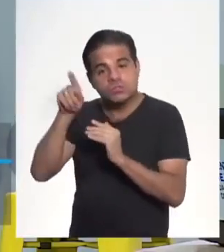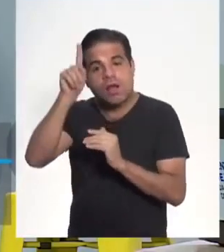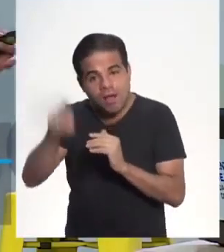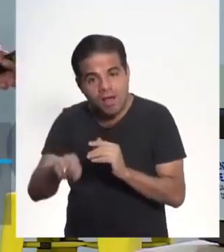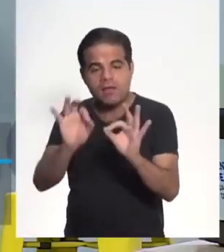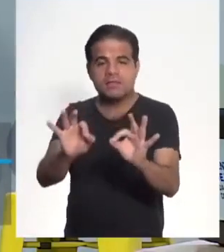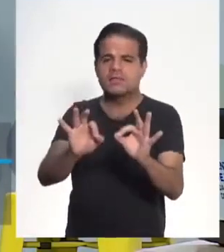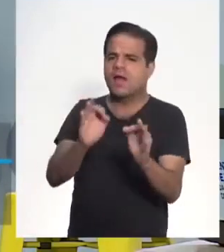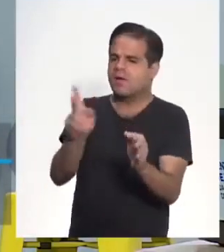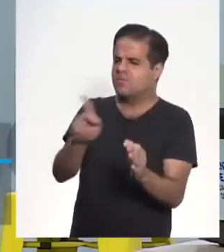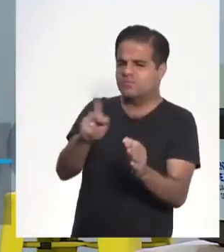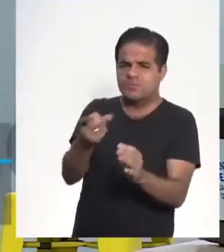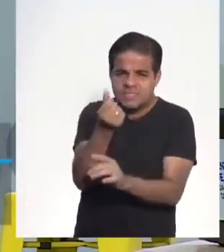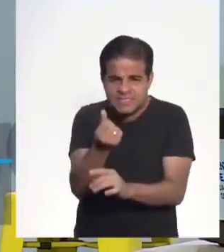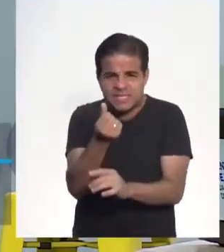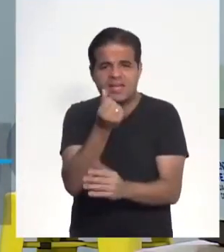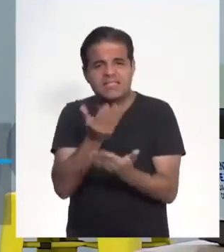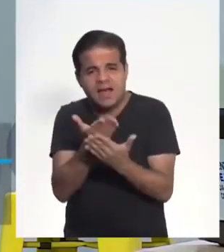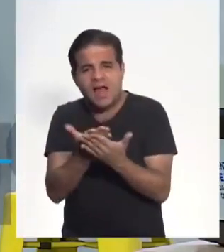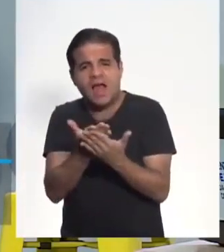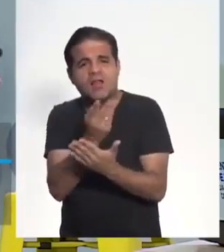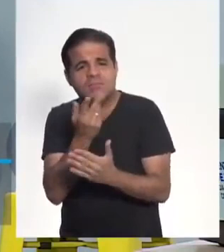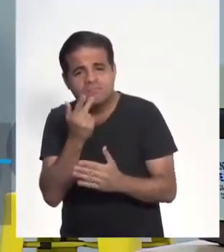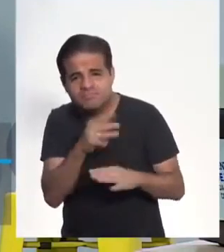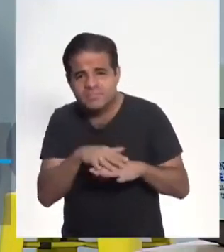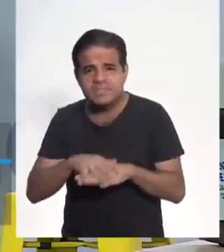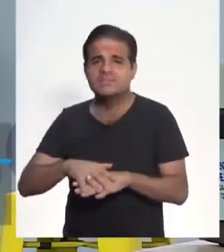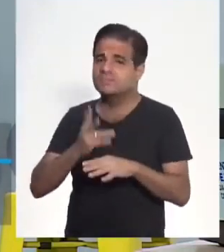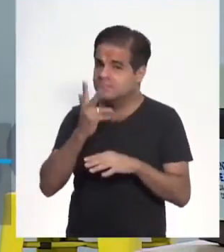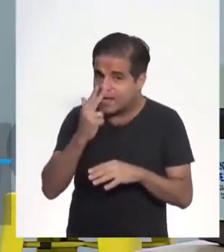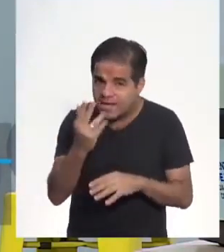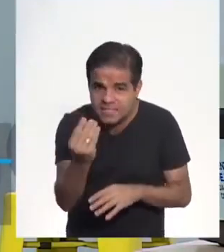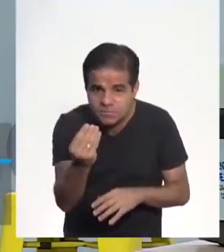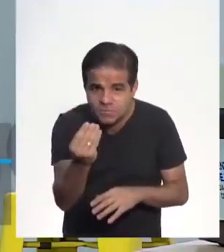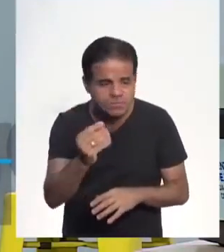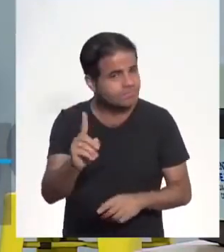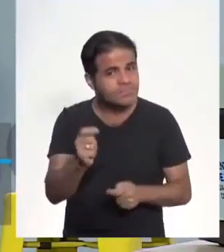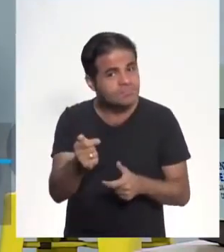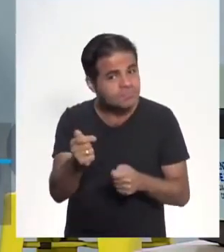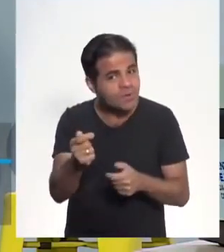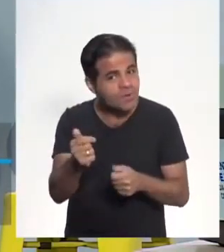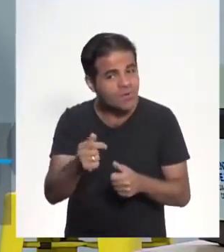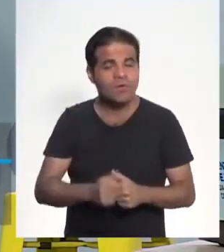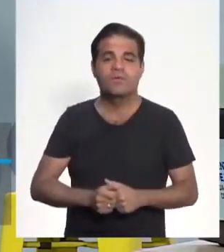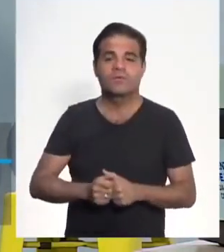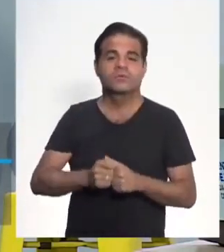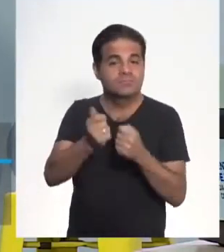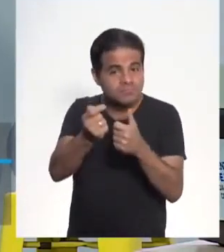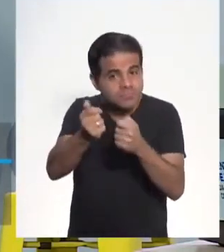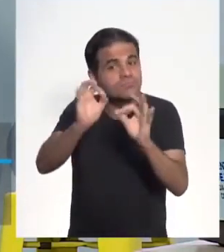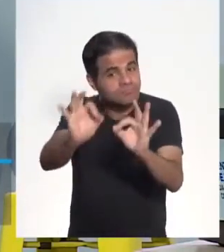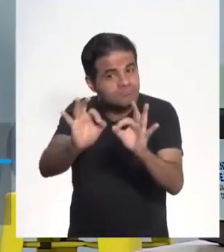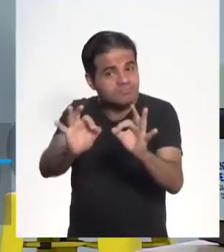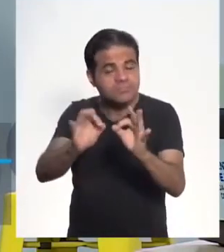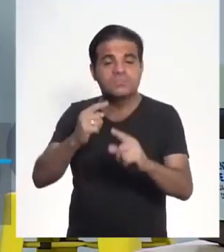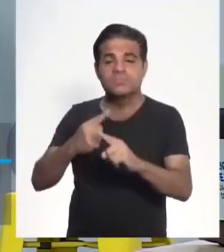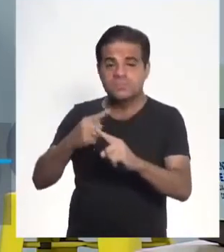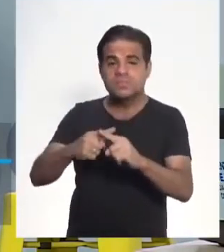né? Ah, professor, 6 aulas de matemática, enfim, parece muito, mas não é muito pouco ainda, tá?